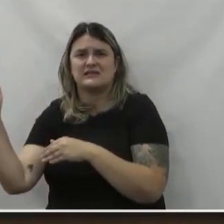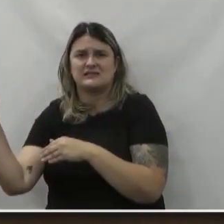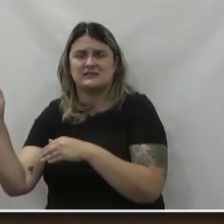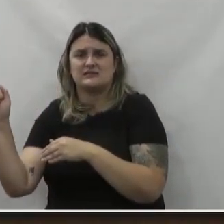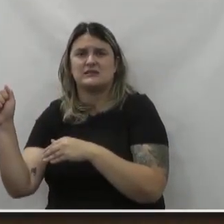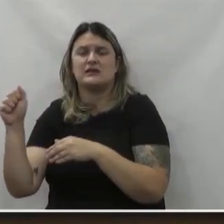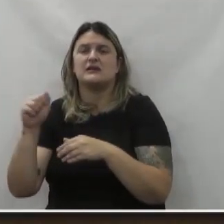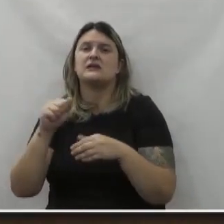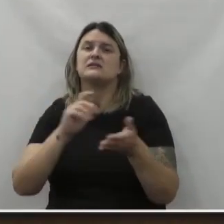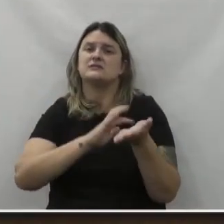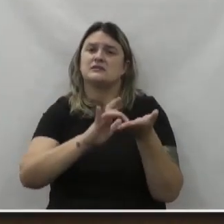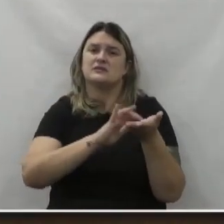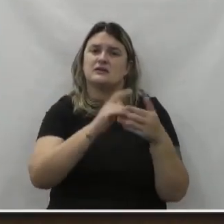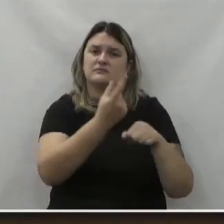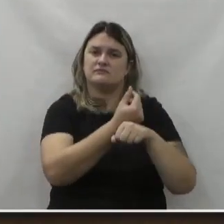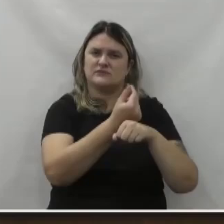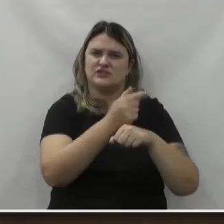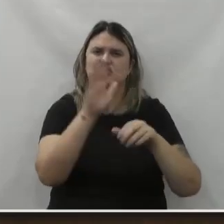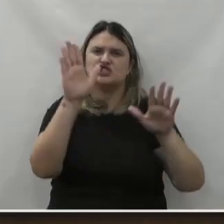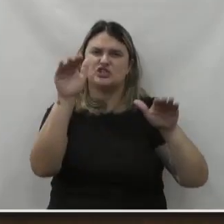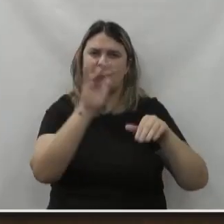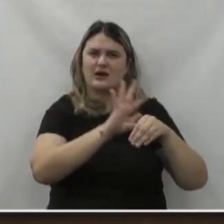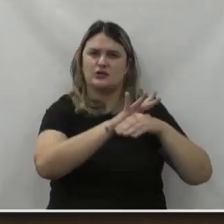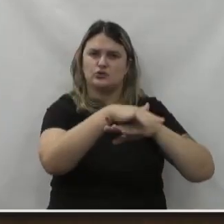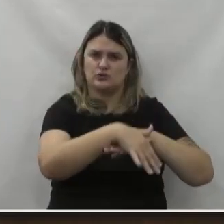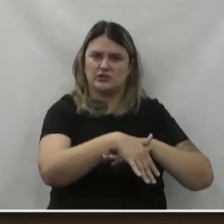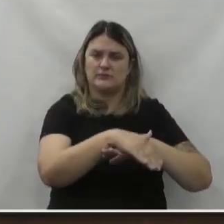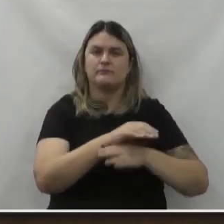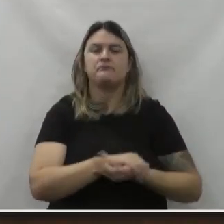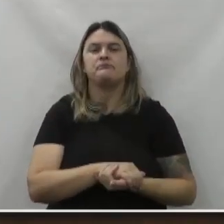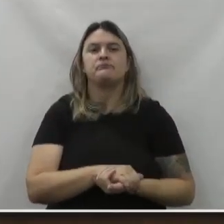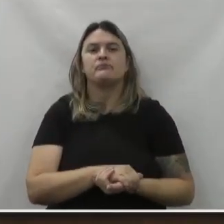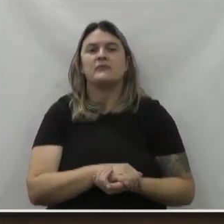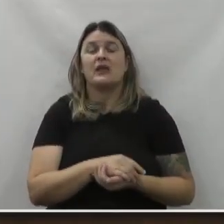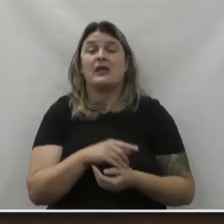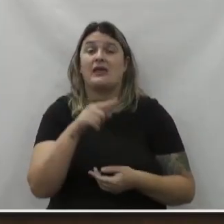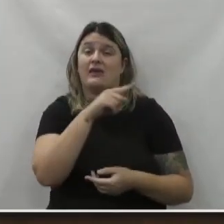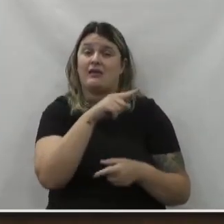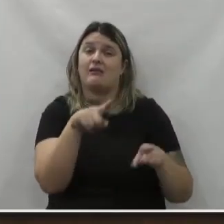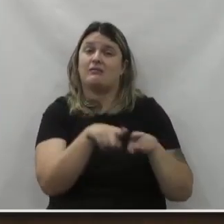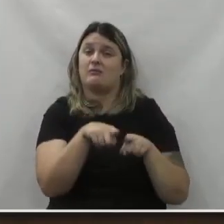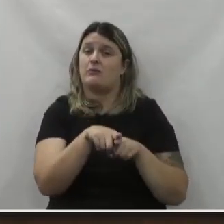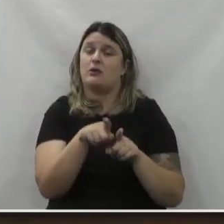que é o secretário de Finanças, no passado foi contra esse